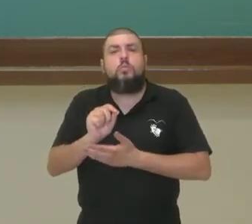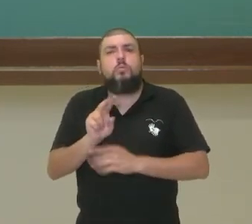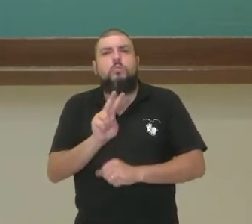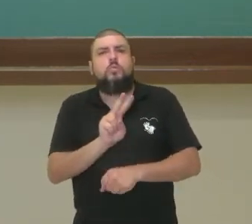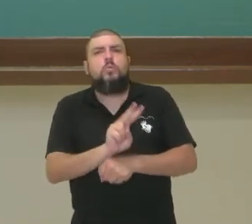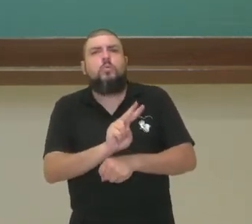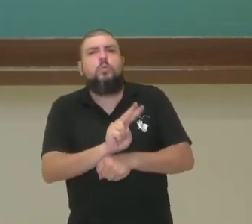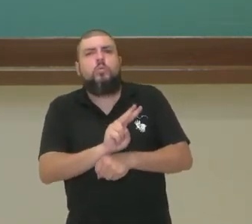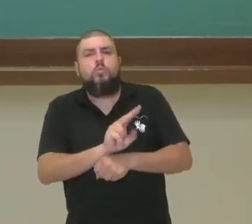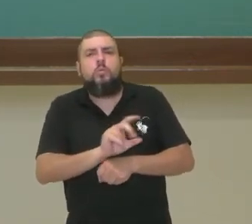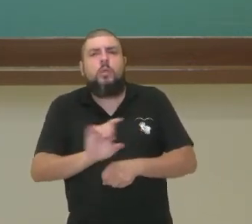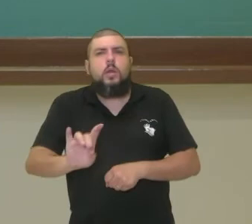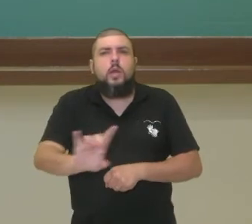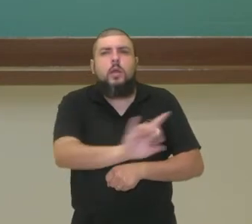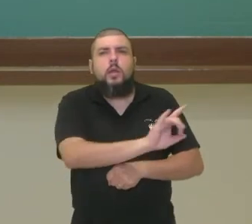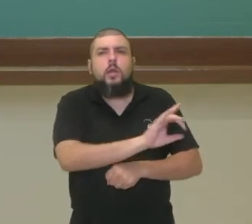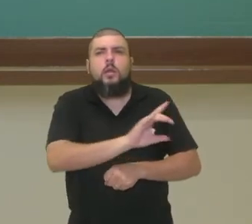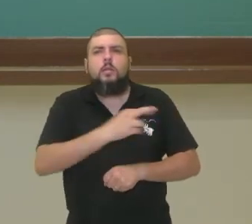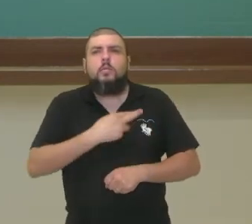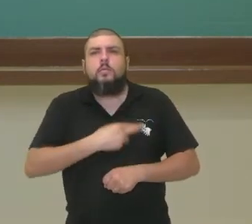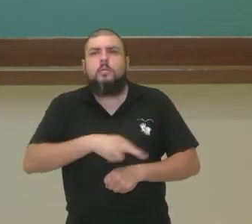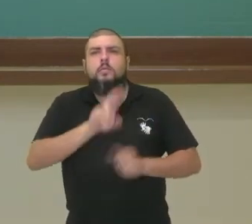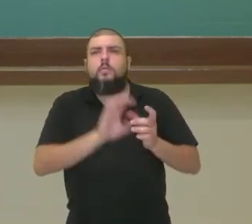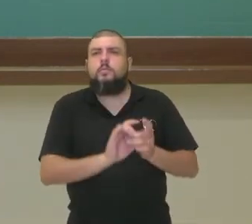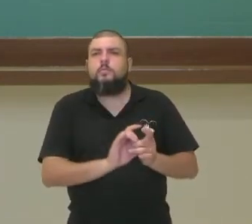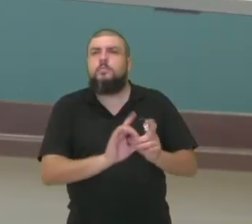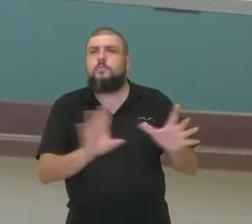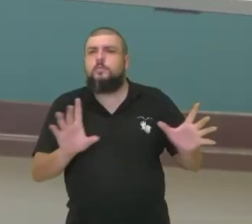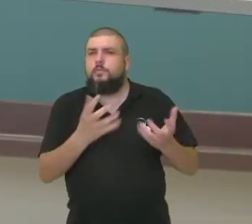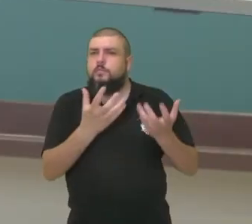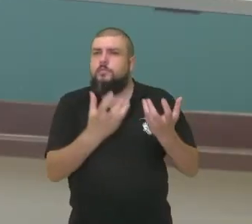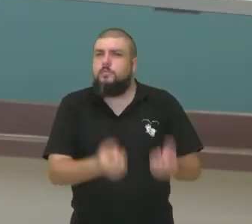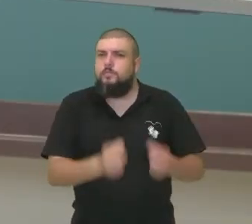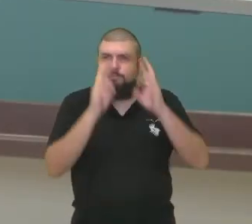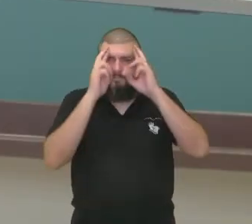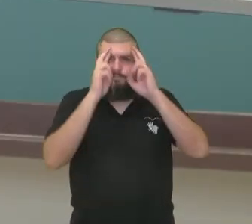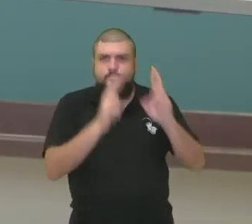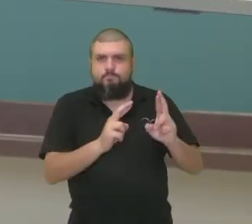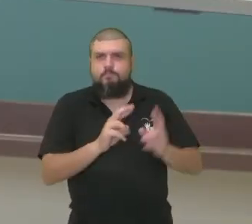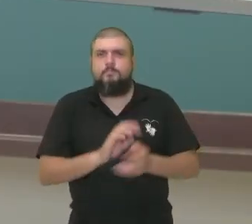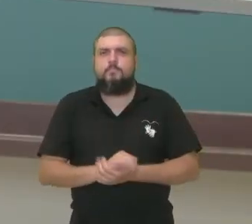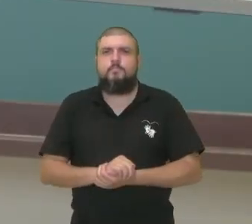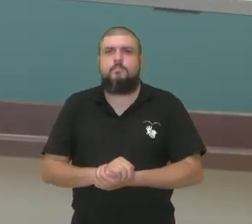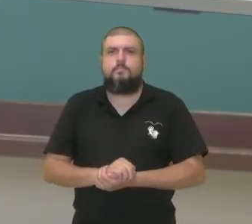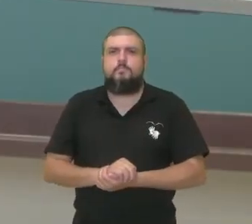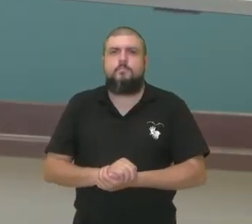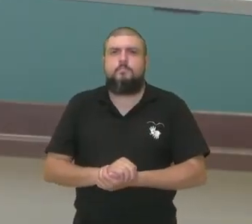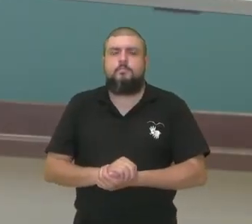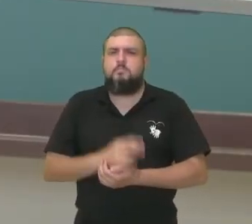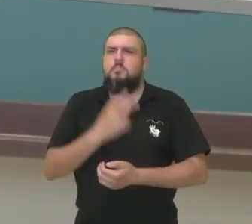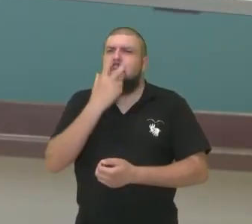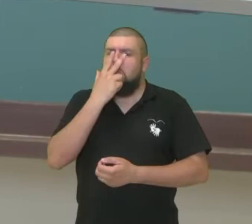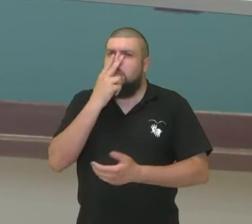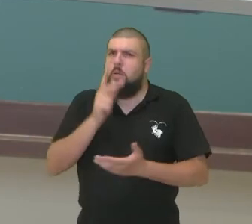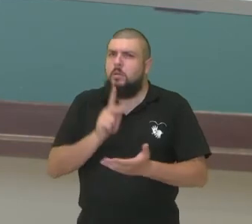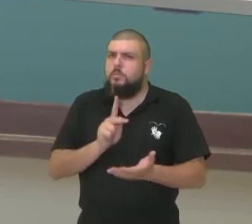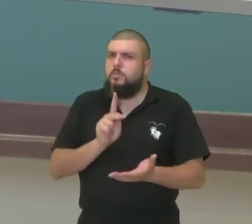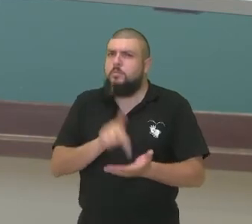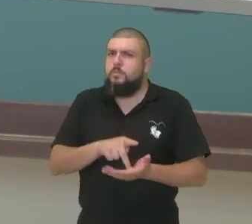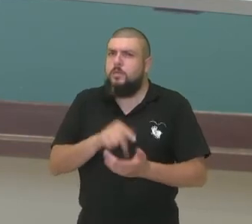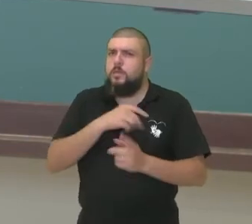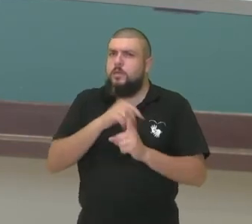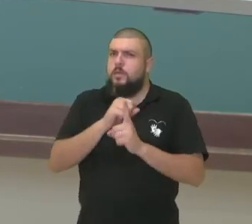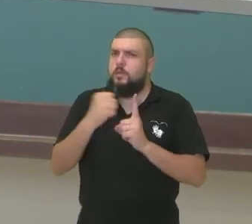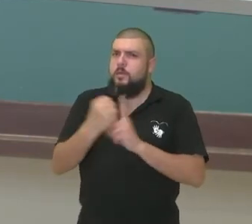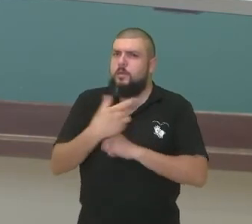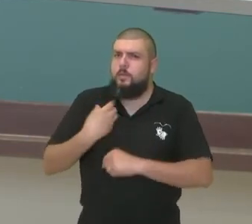religiosa. E isso significa dizer que o Estado é laico. Será que temos liberdade de pensamento na sociedade em que